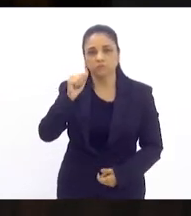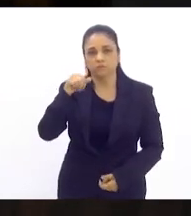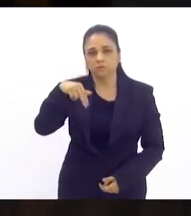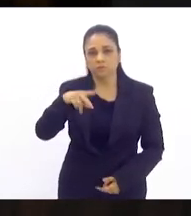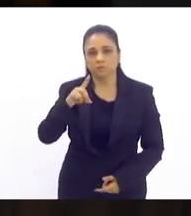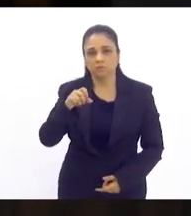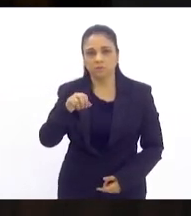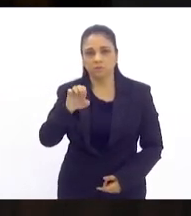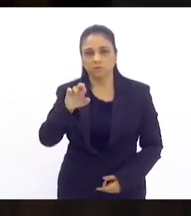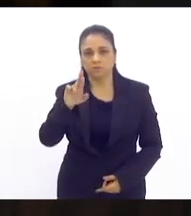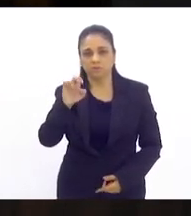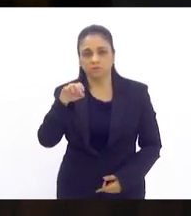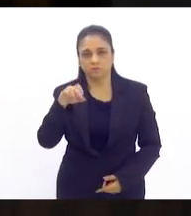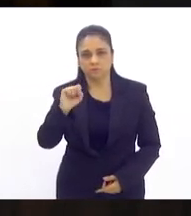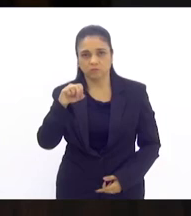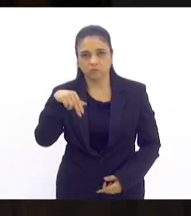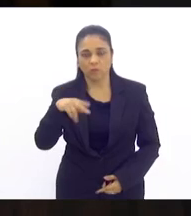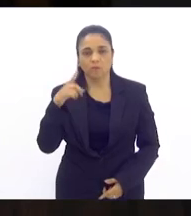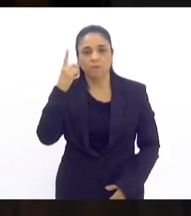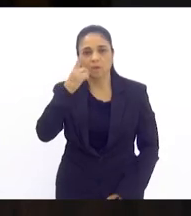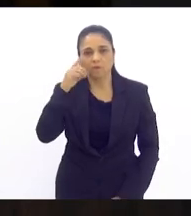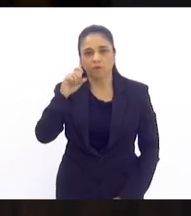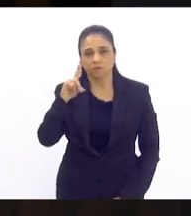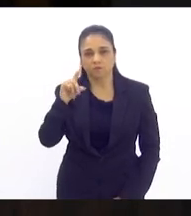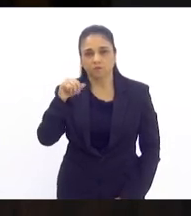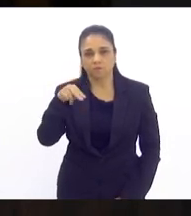Deputado Daniel librelon